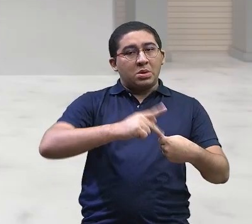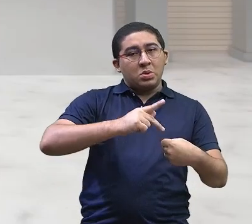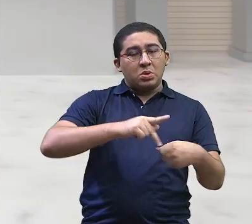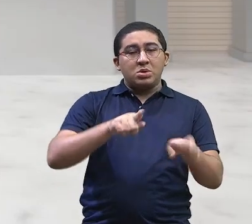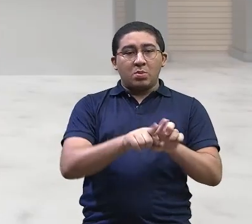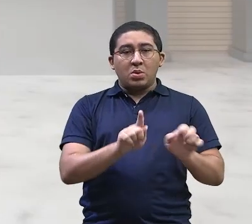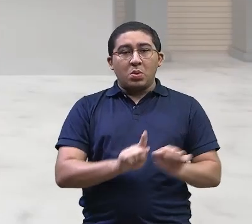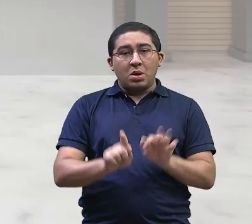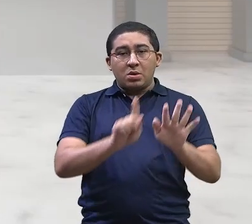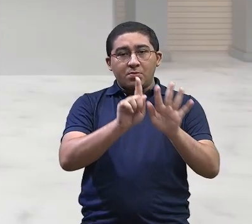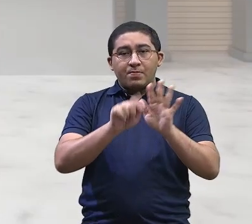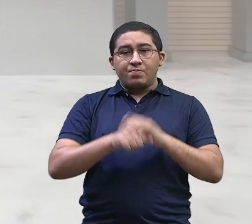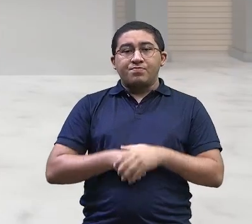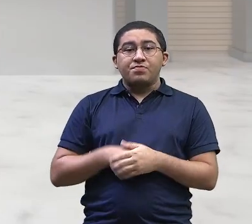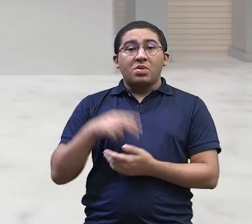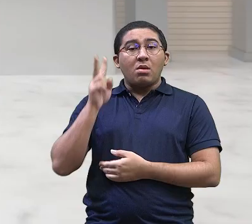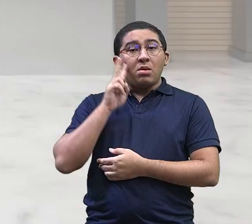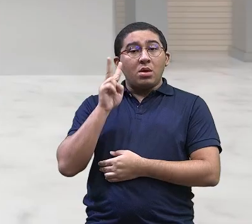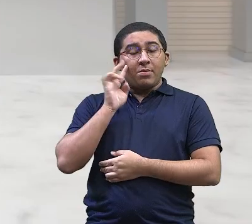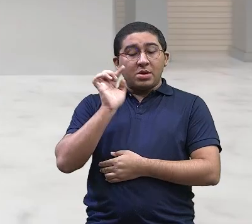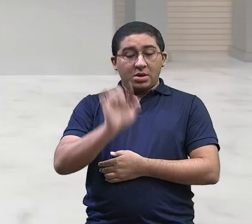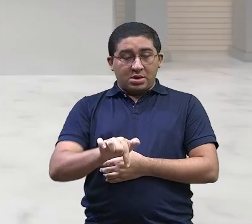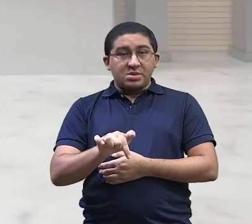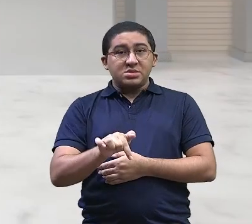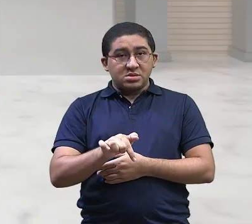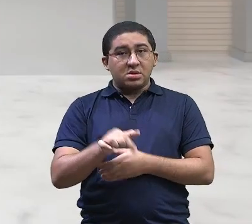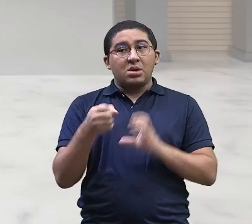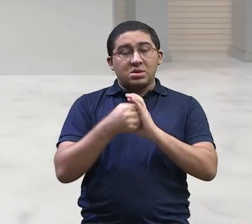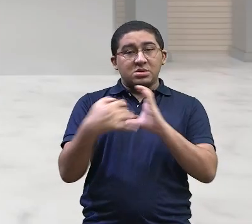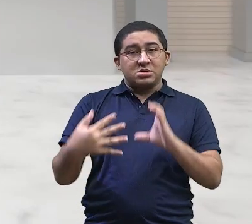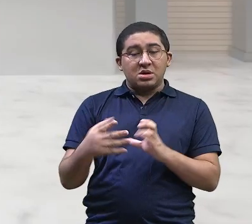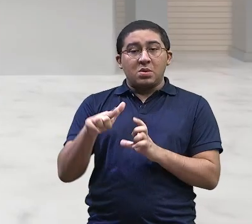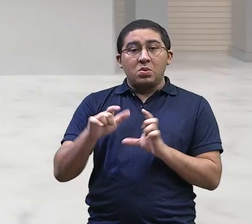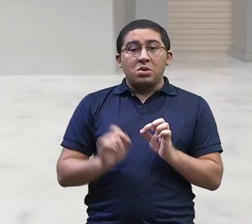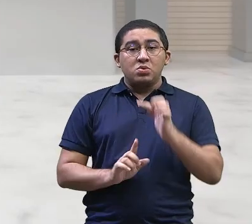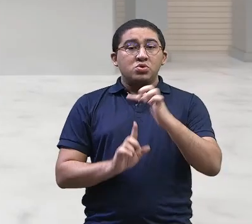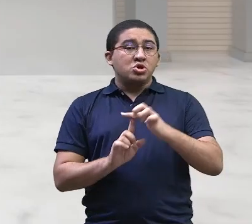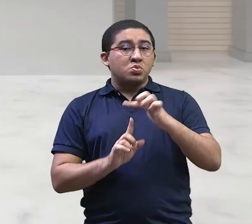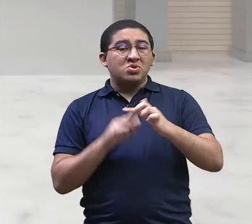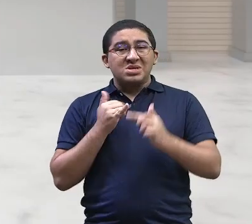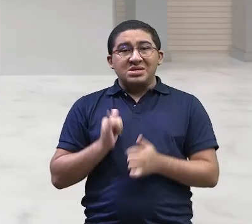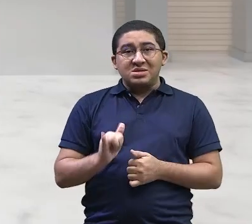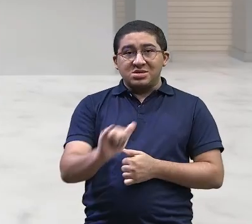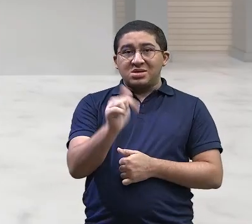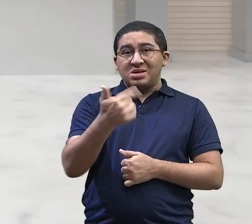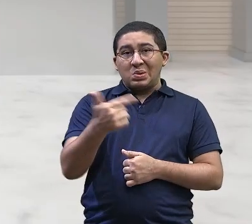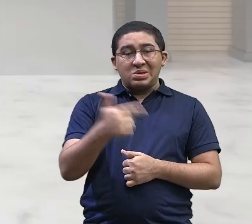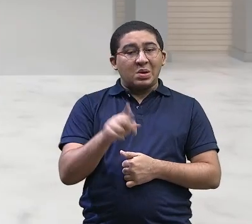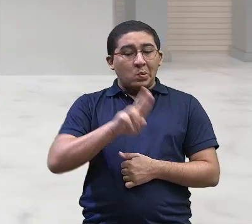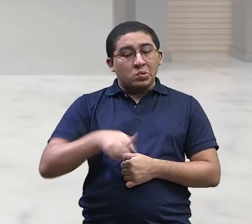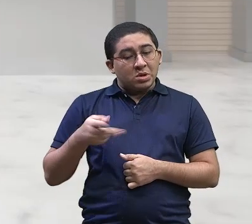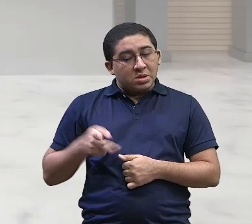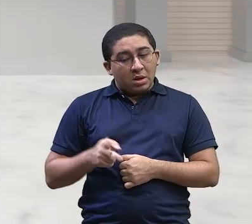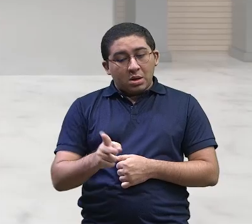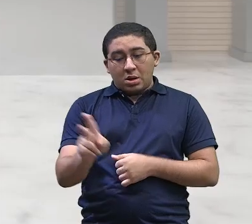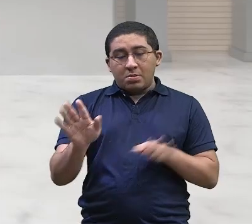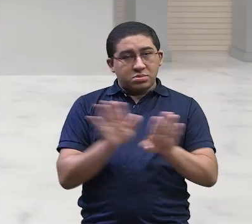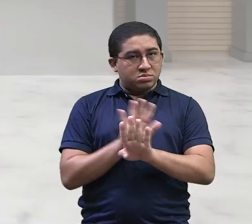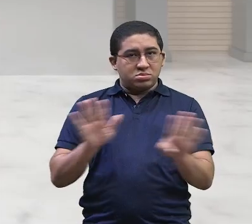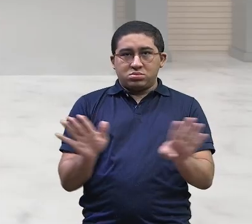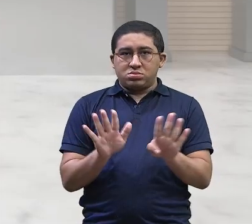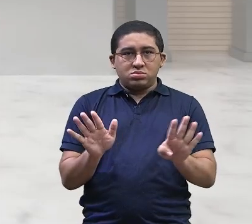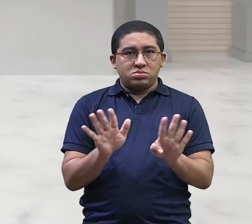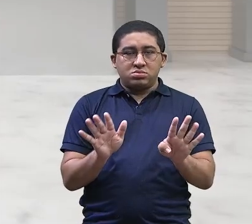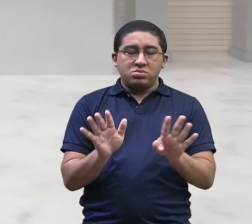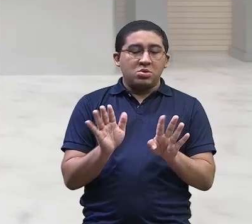ok? Lembrando, gente, que os combustíveis fósseis, eles são um tipo de energia não renovável, tá? Ou seja, é aquela